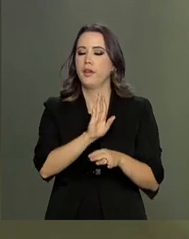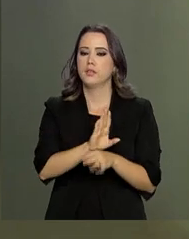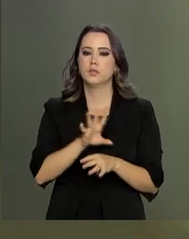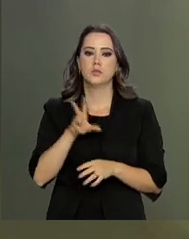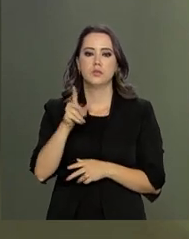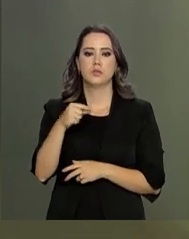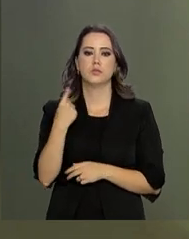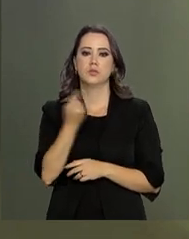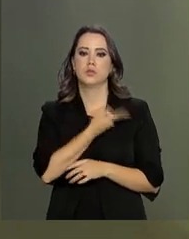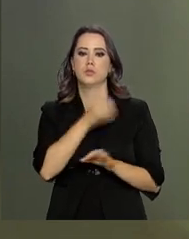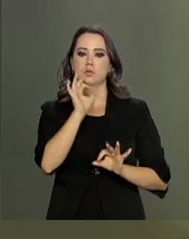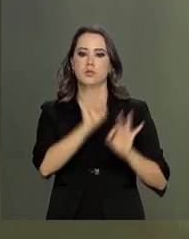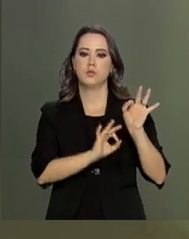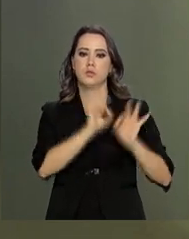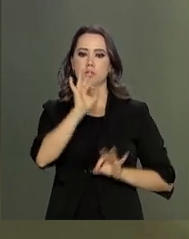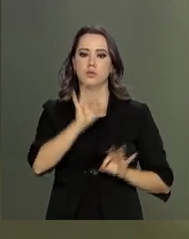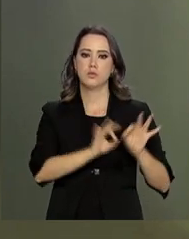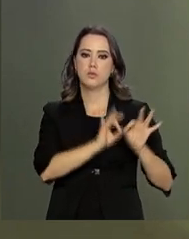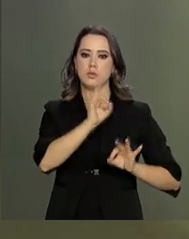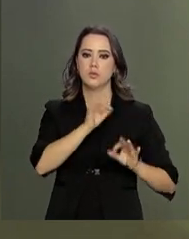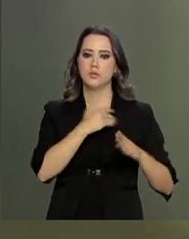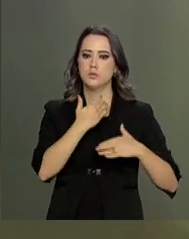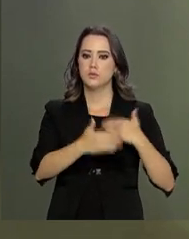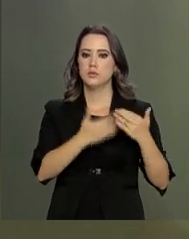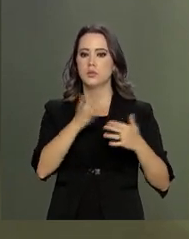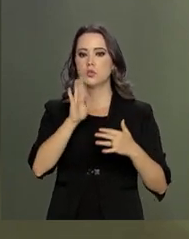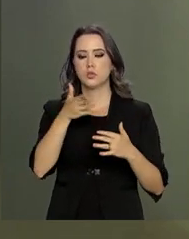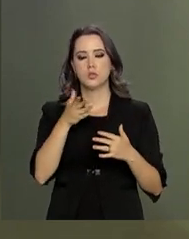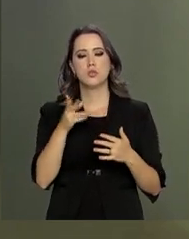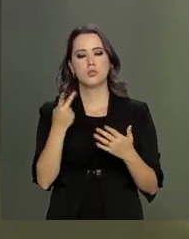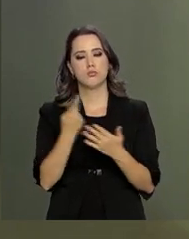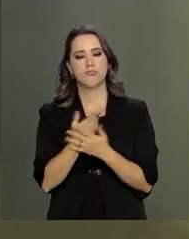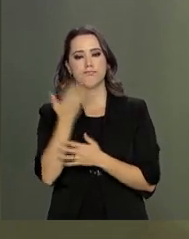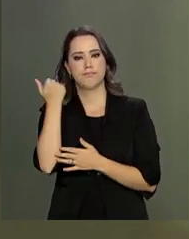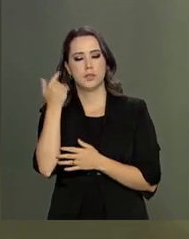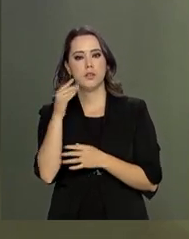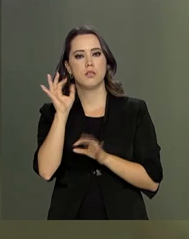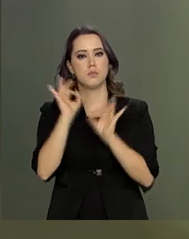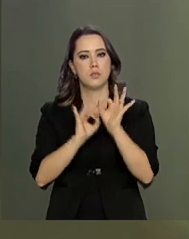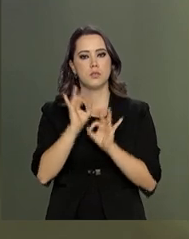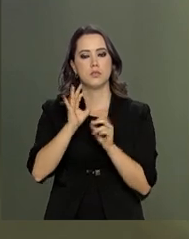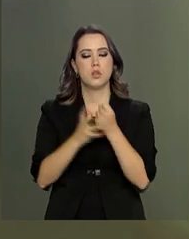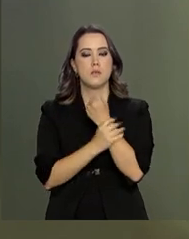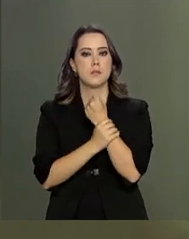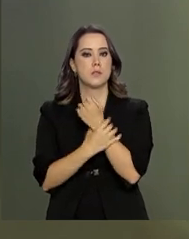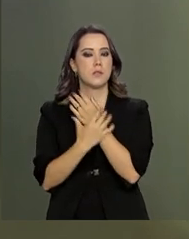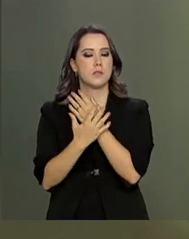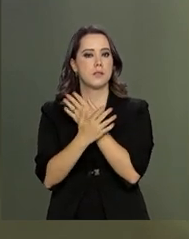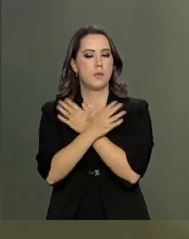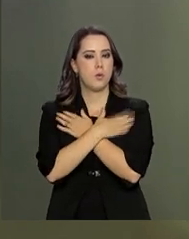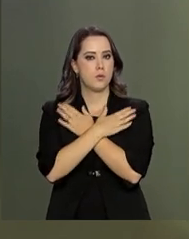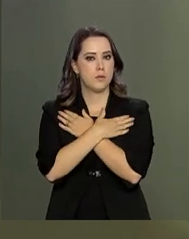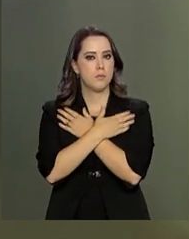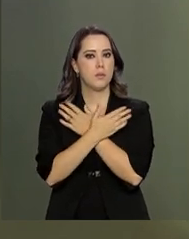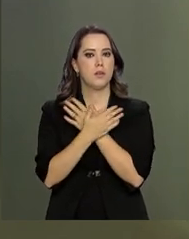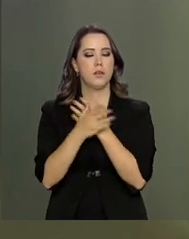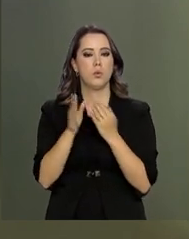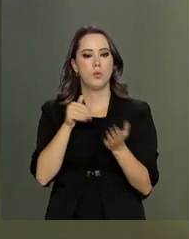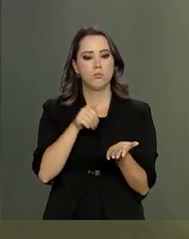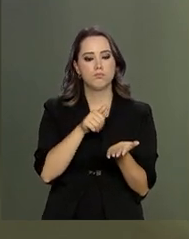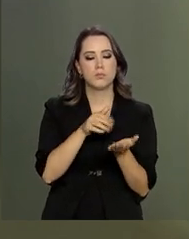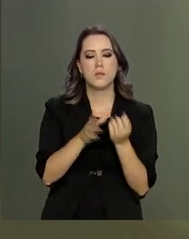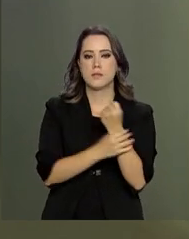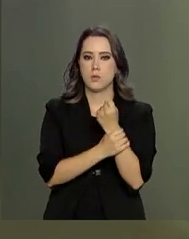todos os planos né o restante daquilo tudo que ele já tinha planejado há um tempo foi o seguro desemprego que me ajudou a concretizar